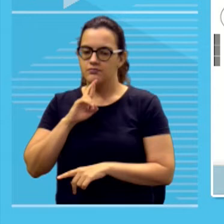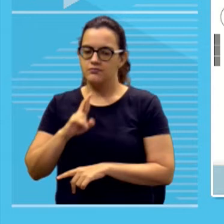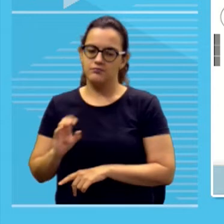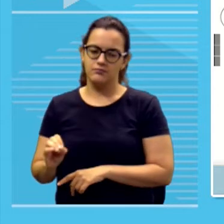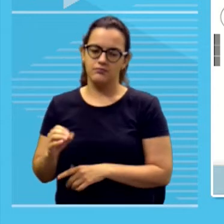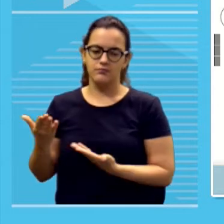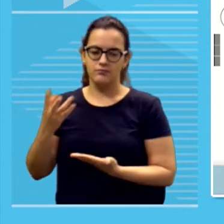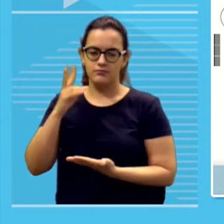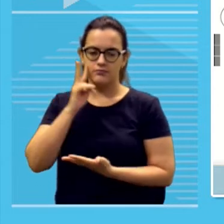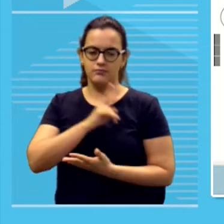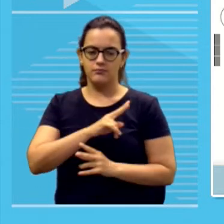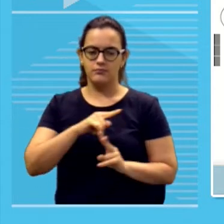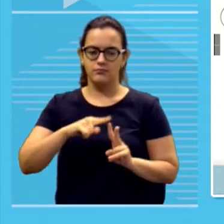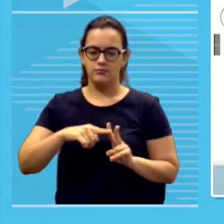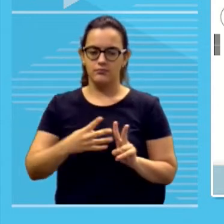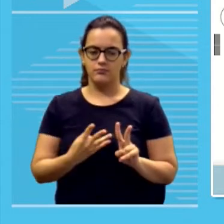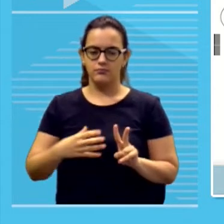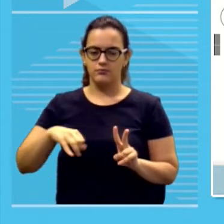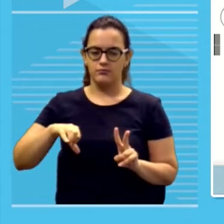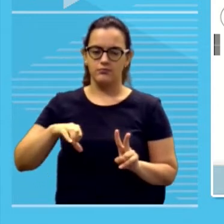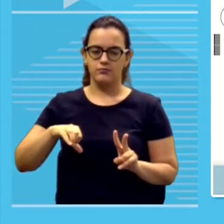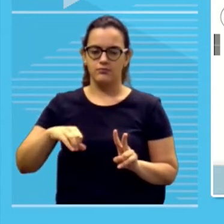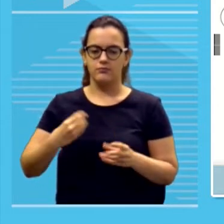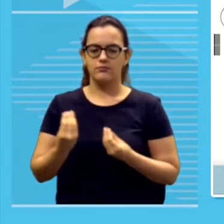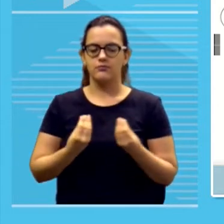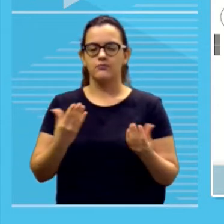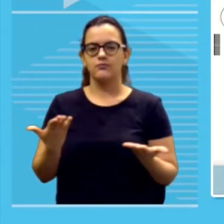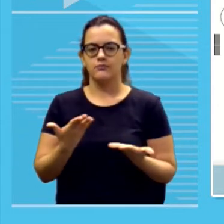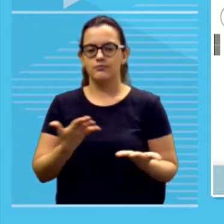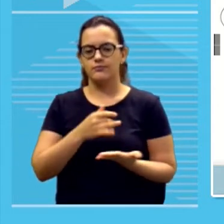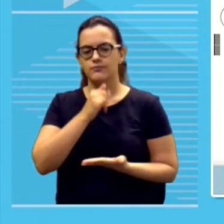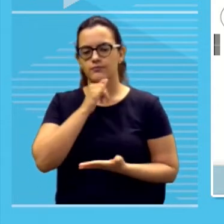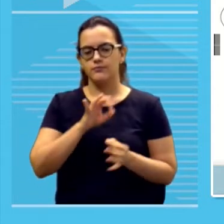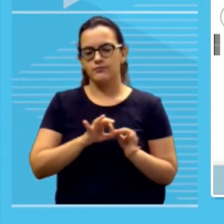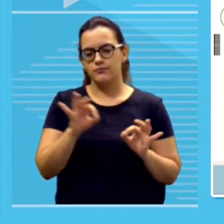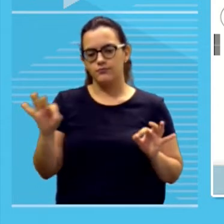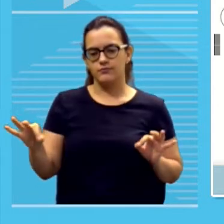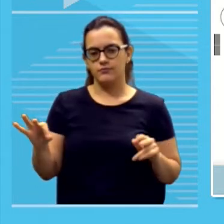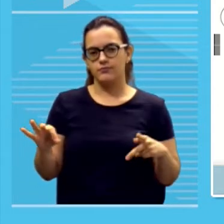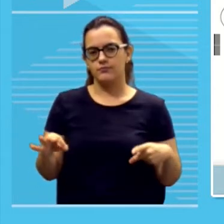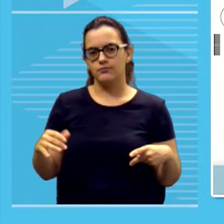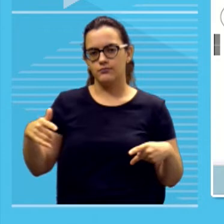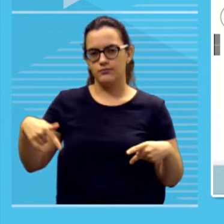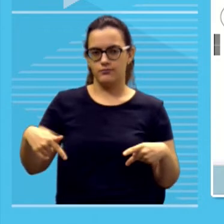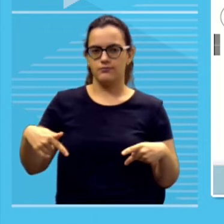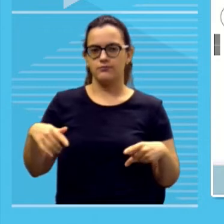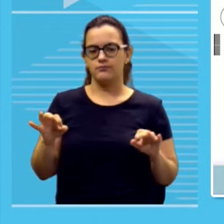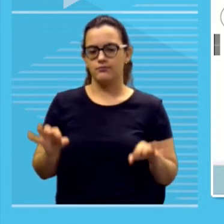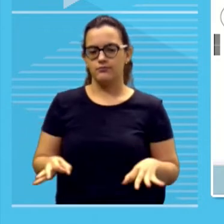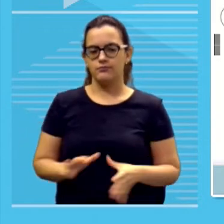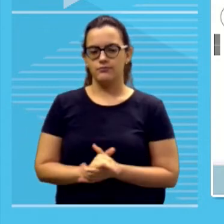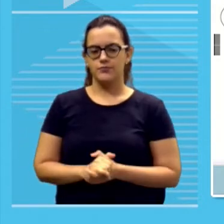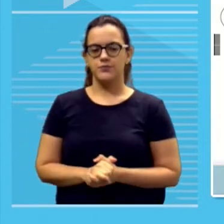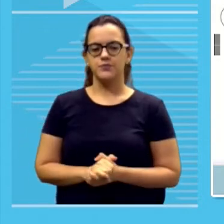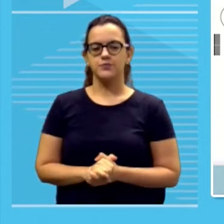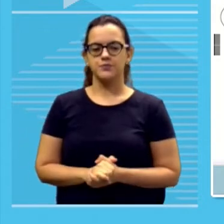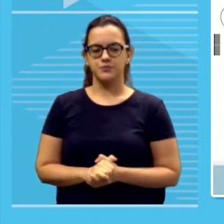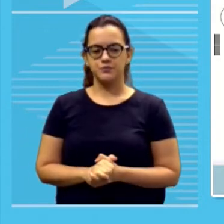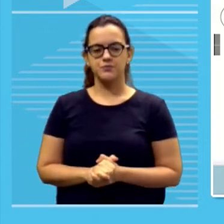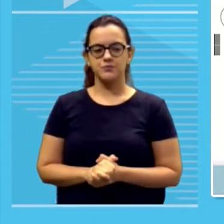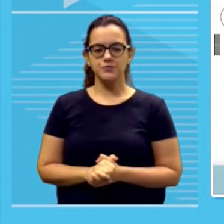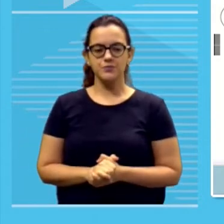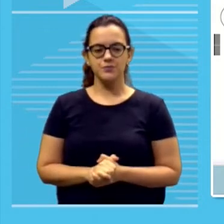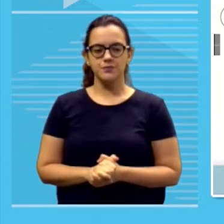fácil a raiz a distância do P porque vai ser exatamente 7 unidades de